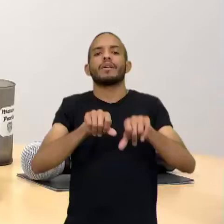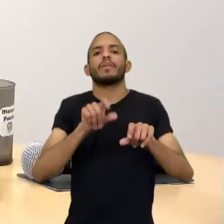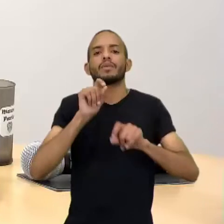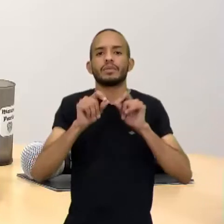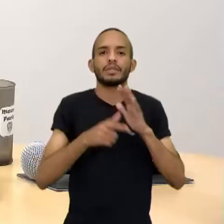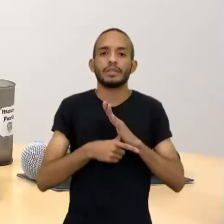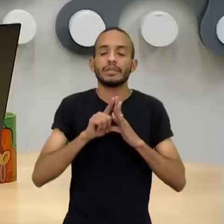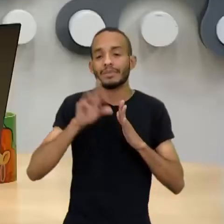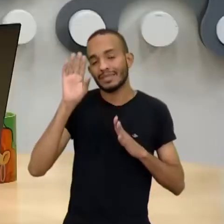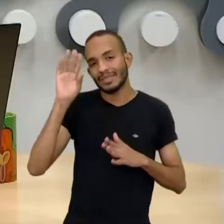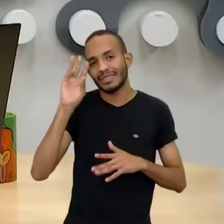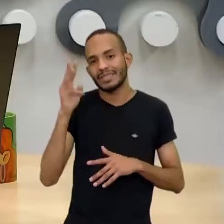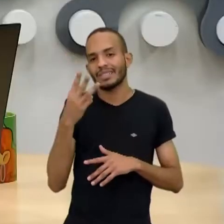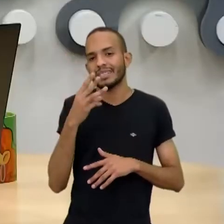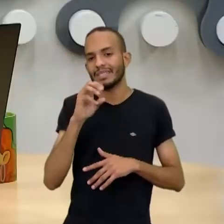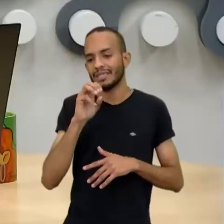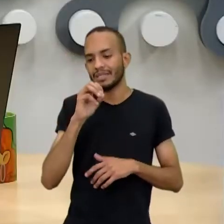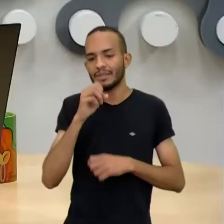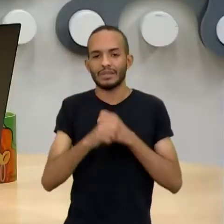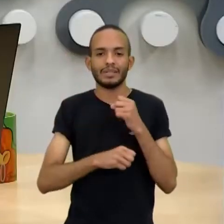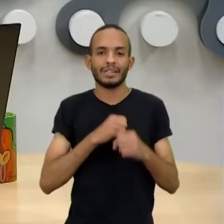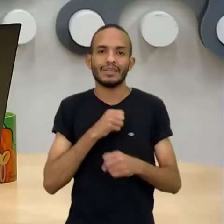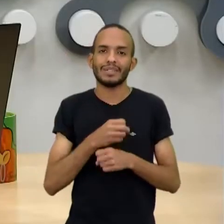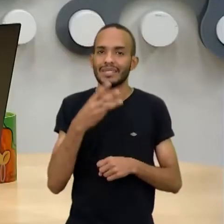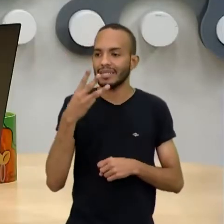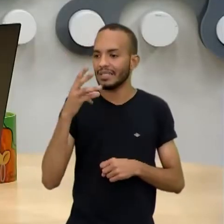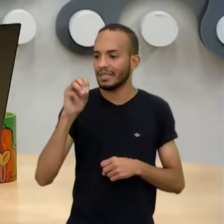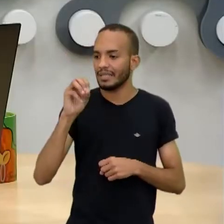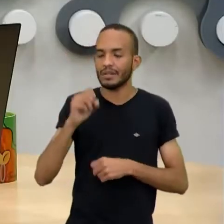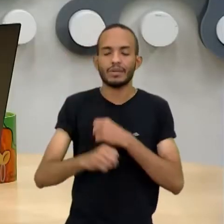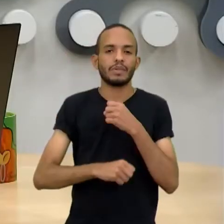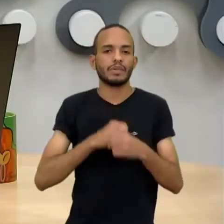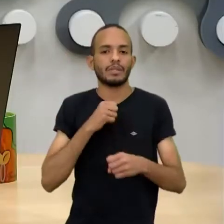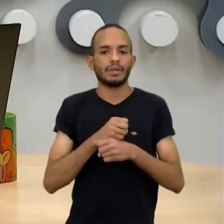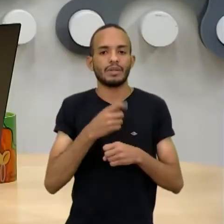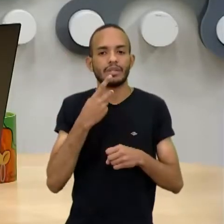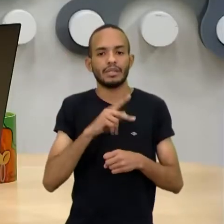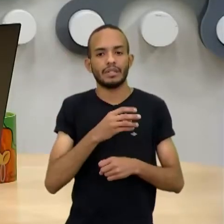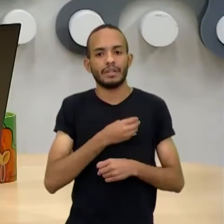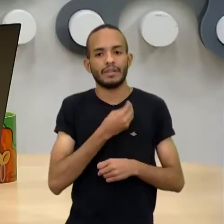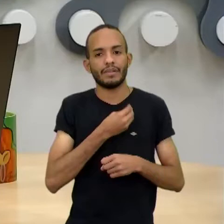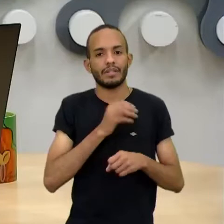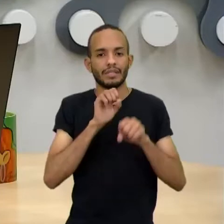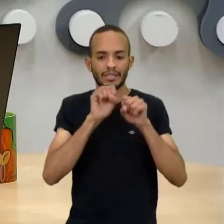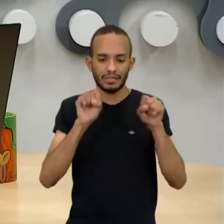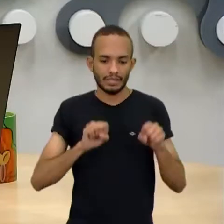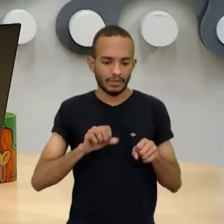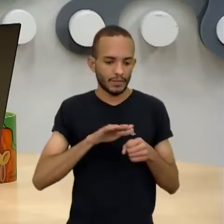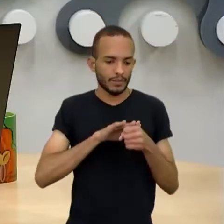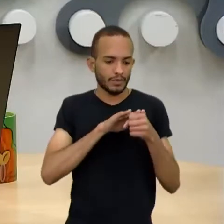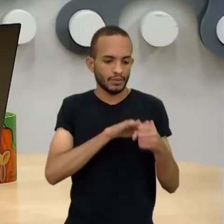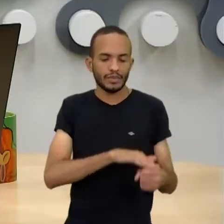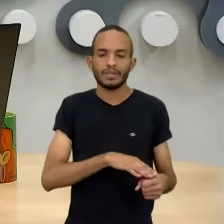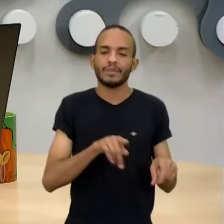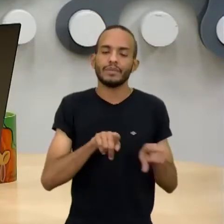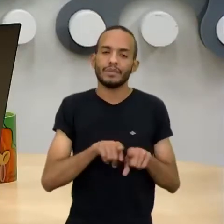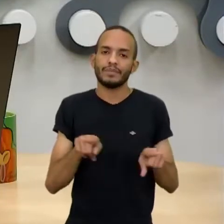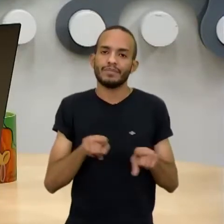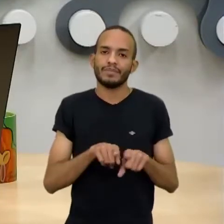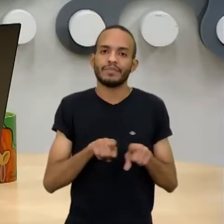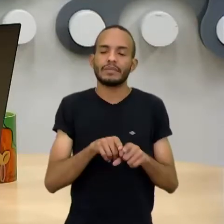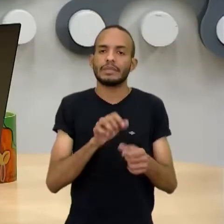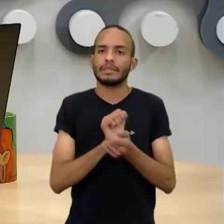estava sendo. Porque imagina, 300 anos, né? 300 anos dentro de um sistema de opressão horrível, um sistema